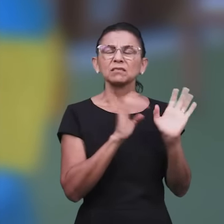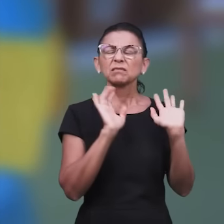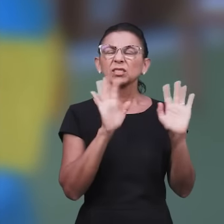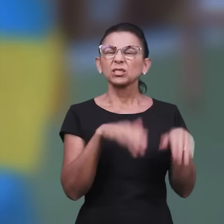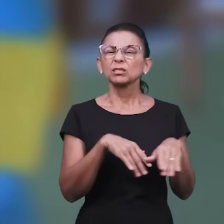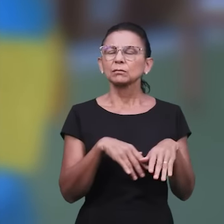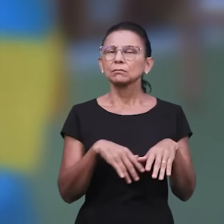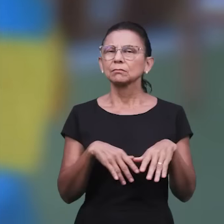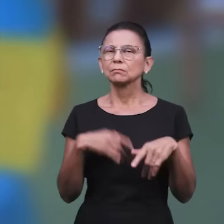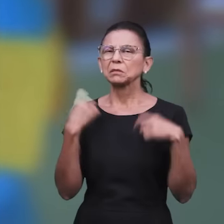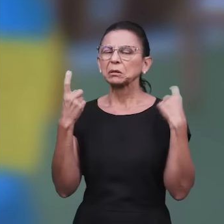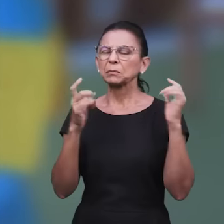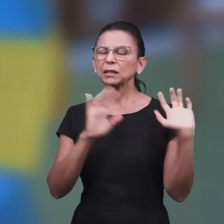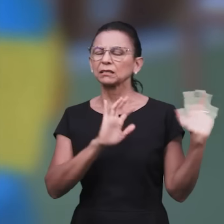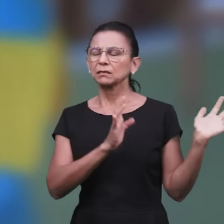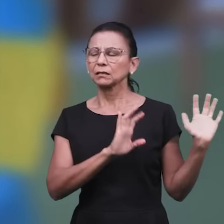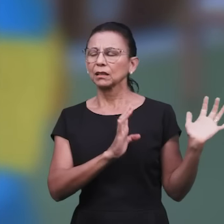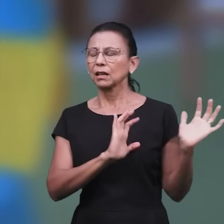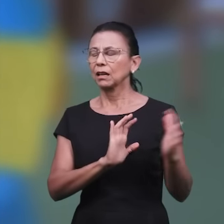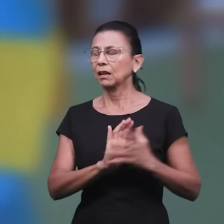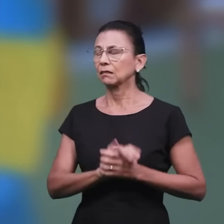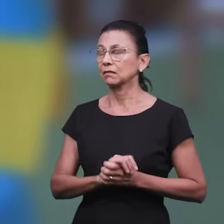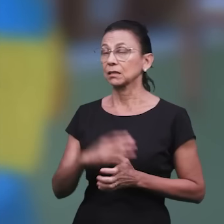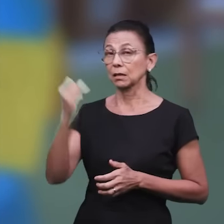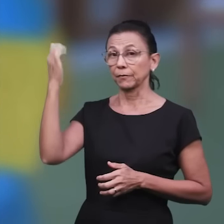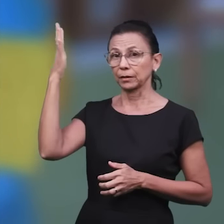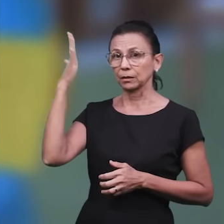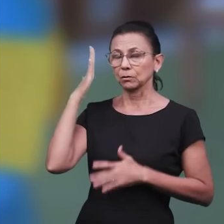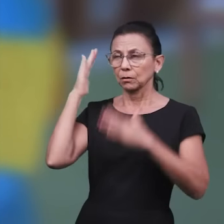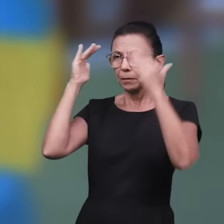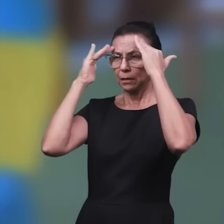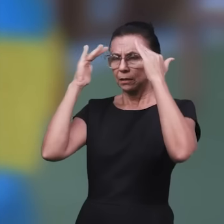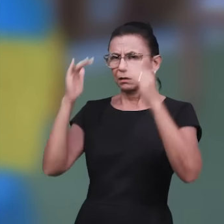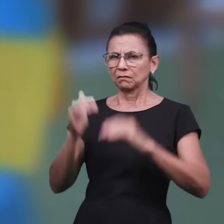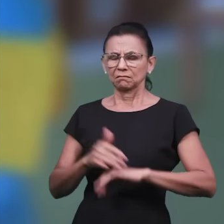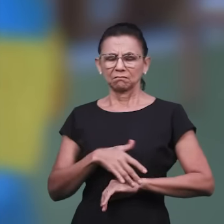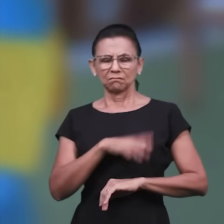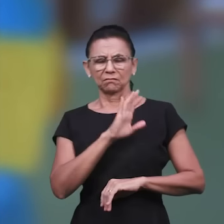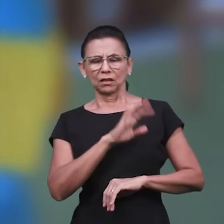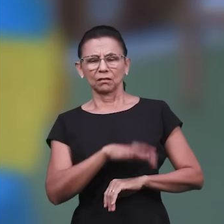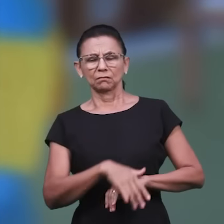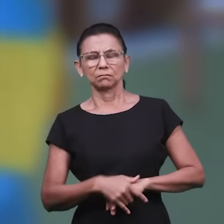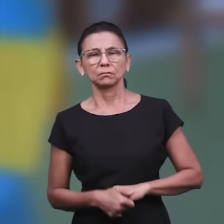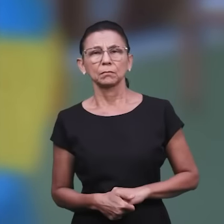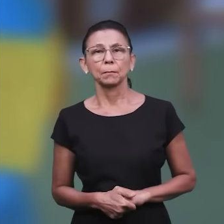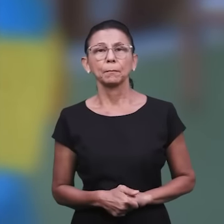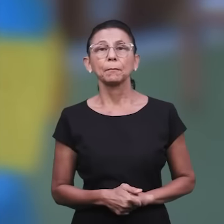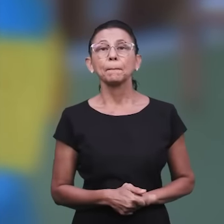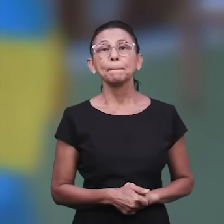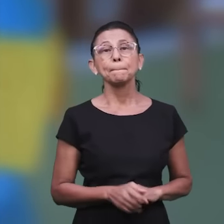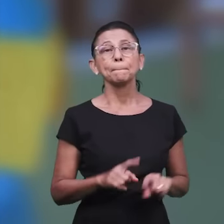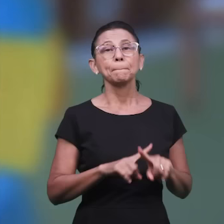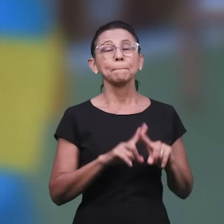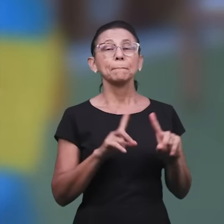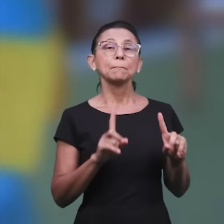preocupado em cumprir suas orientações, está vivendo conforme as orientações deste mundo.